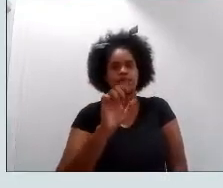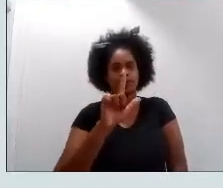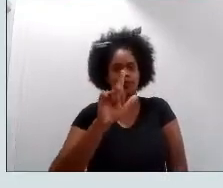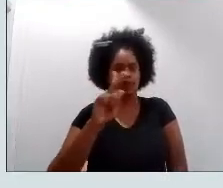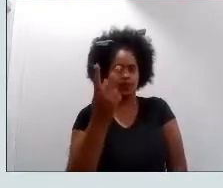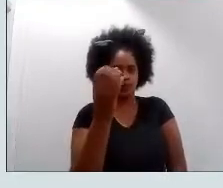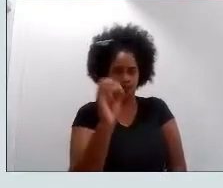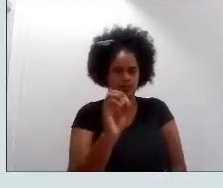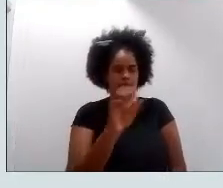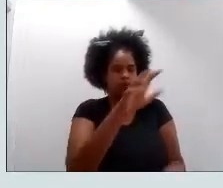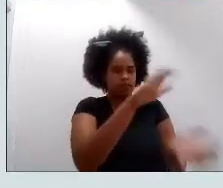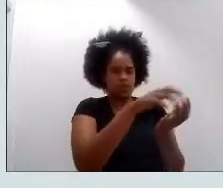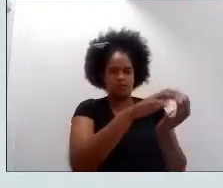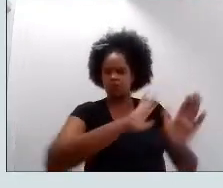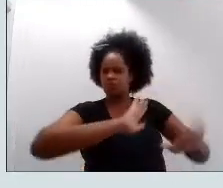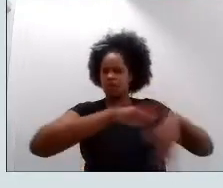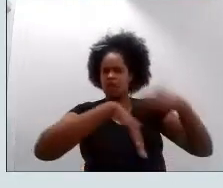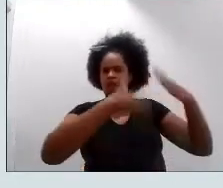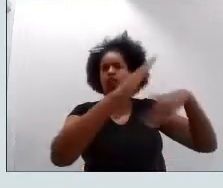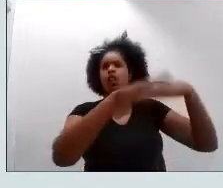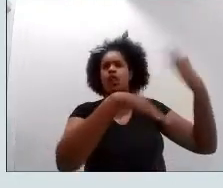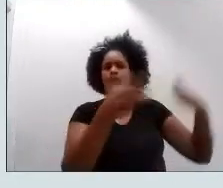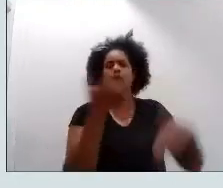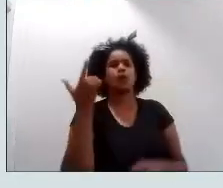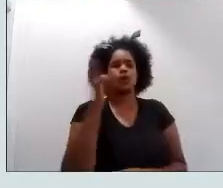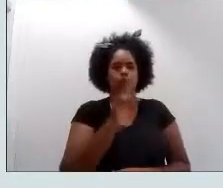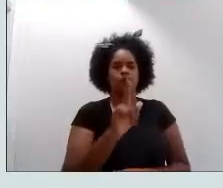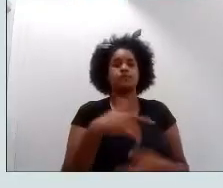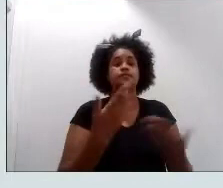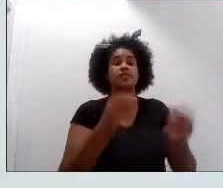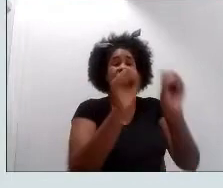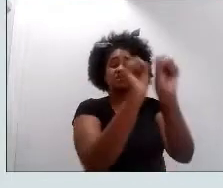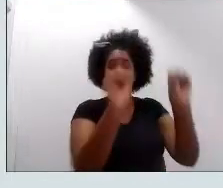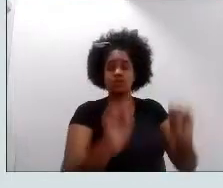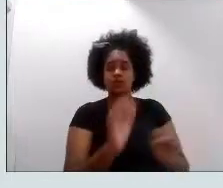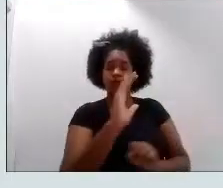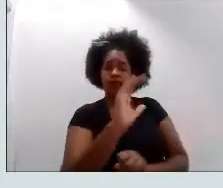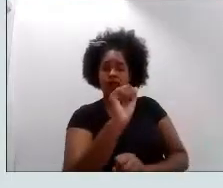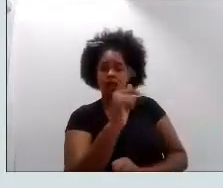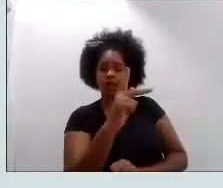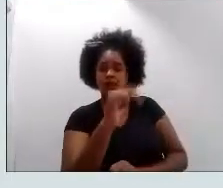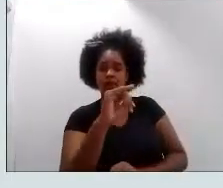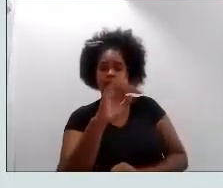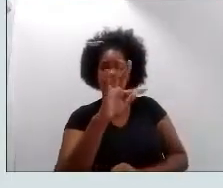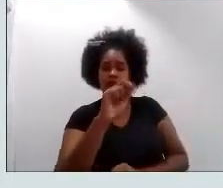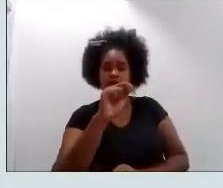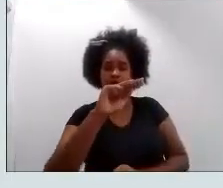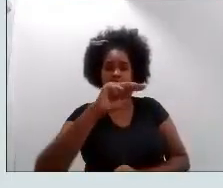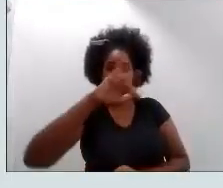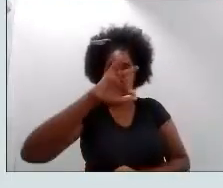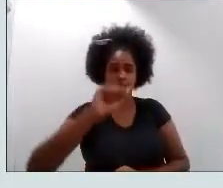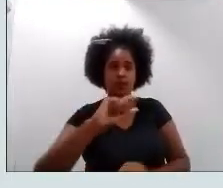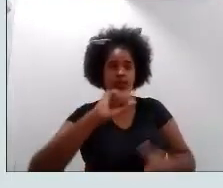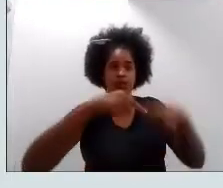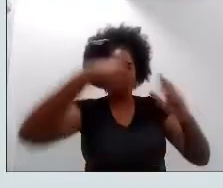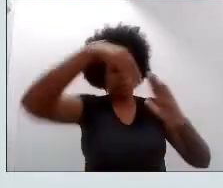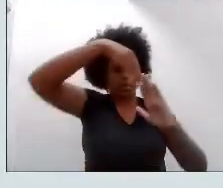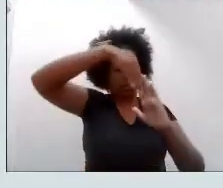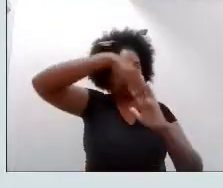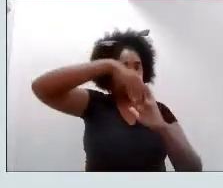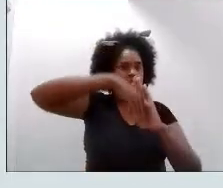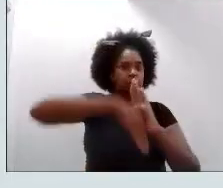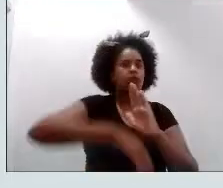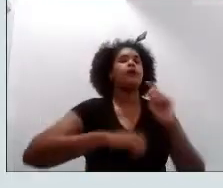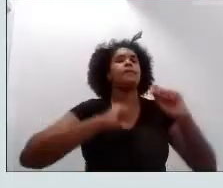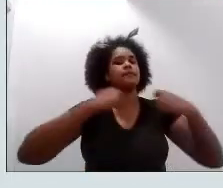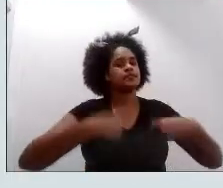Pernambuco. O sistema ele vai fracassar e aí ele precisa ser reinventado,